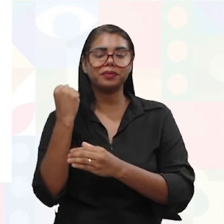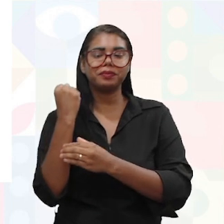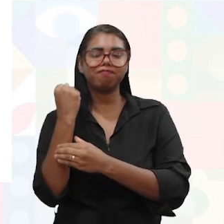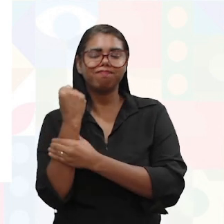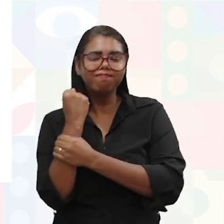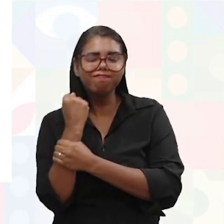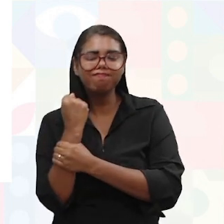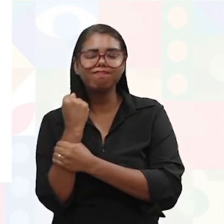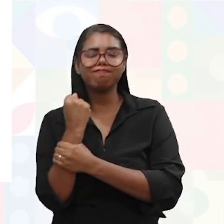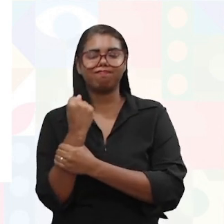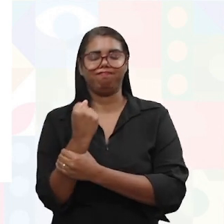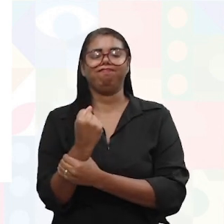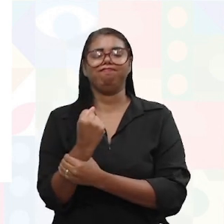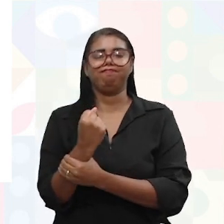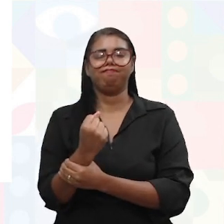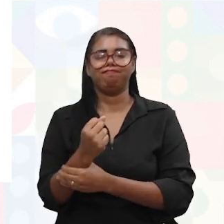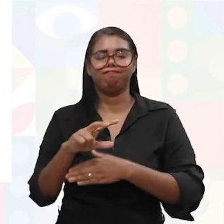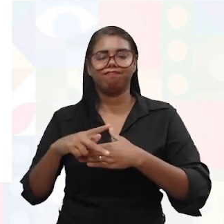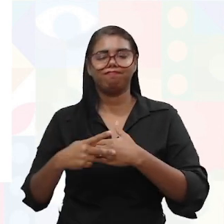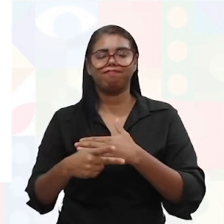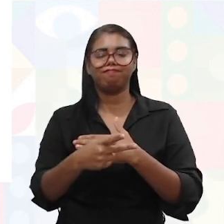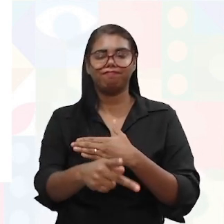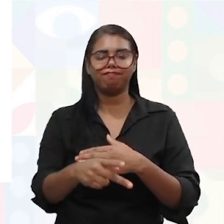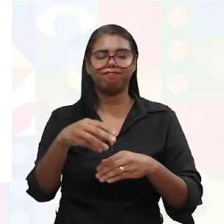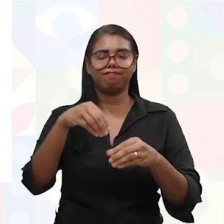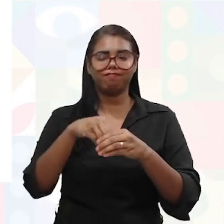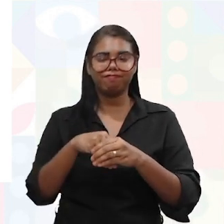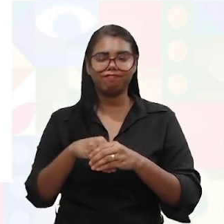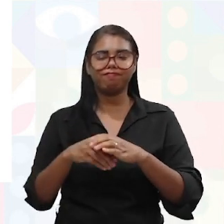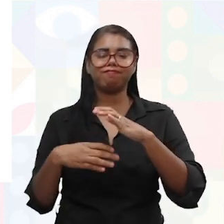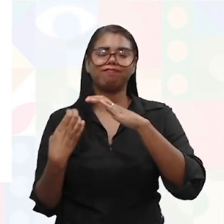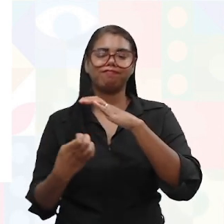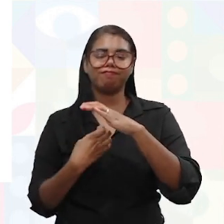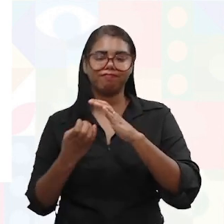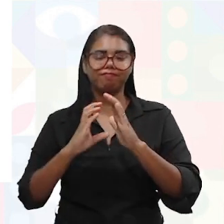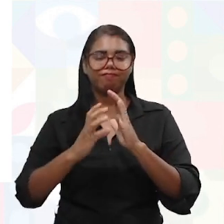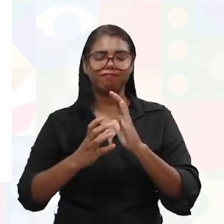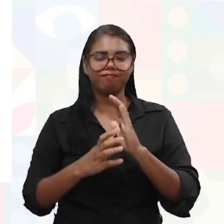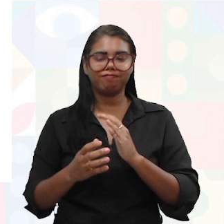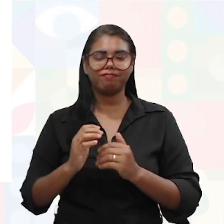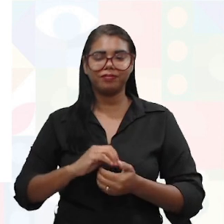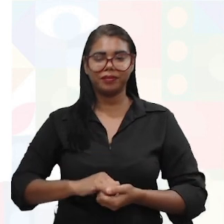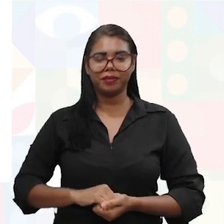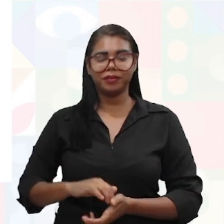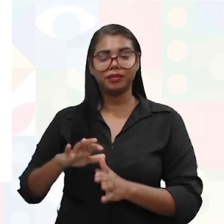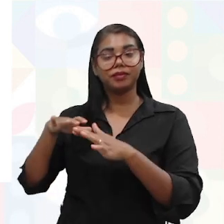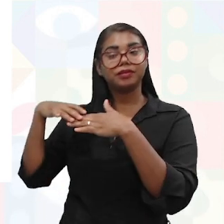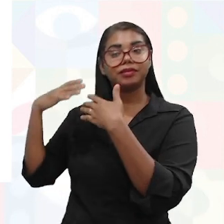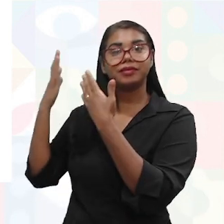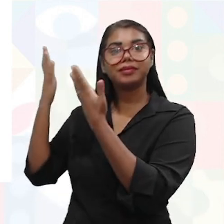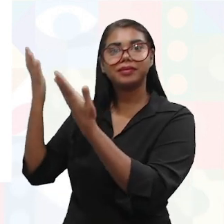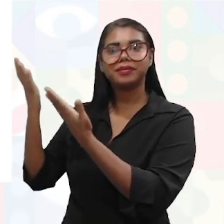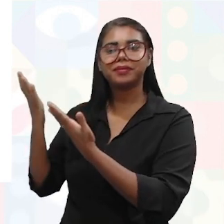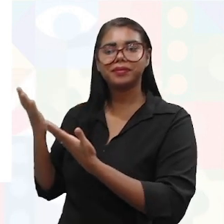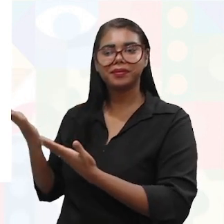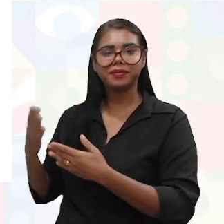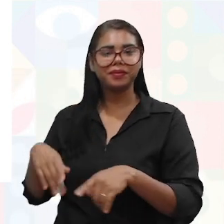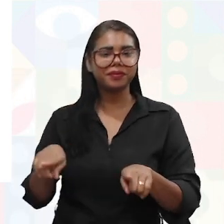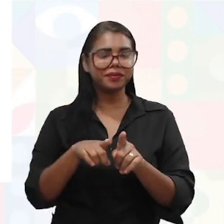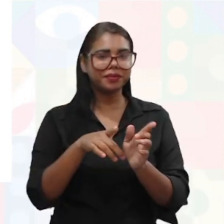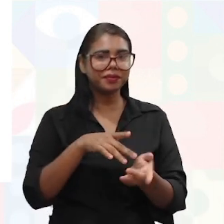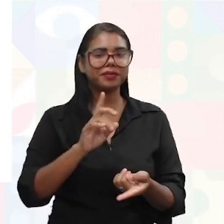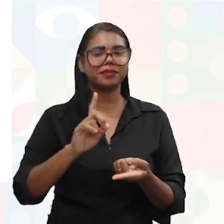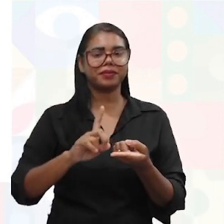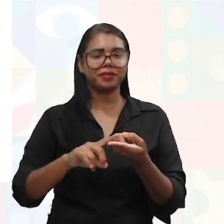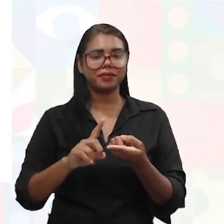Porto Seguro Tem que haver dentro da sua empresa para os seus colaboradores também ainda dentro da